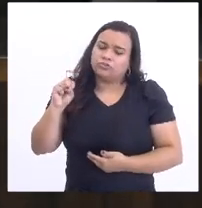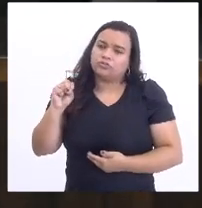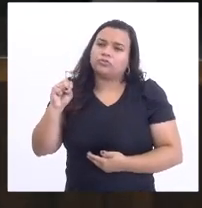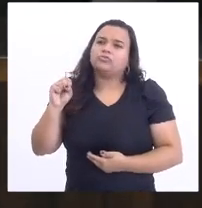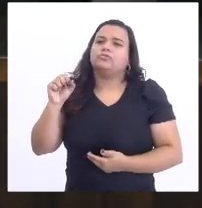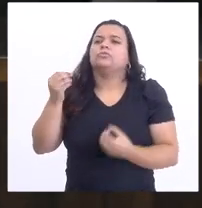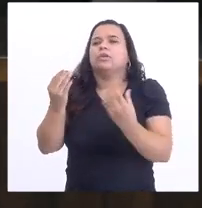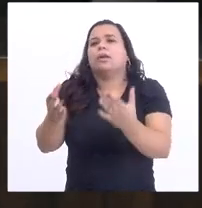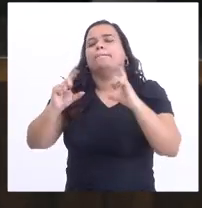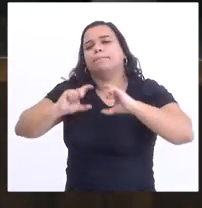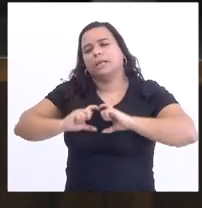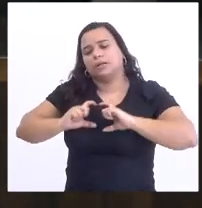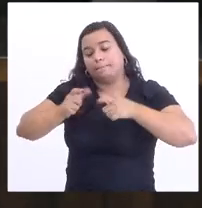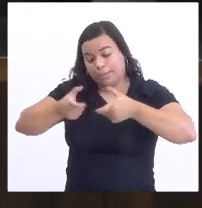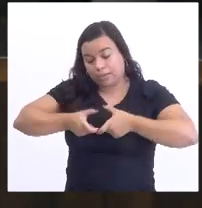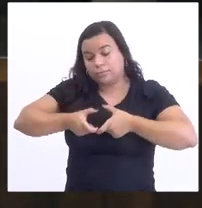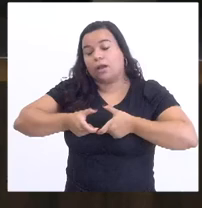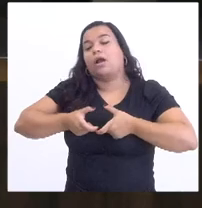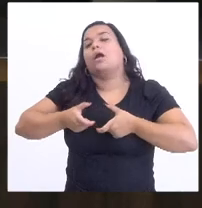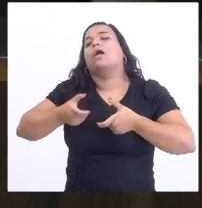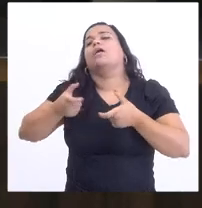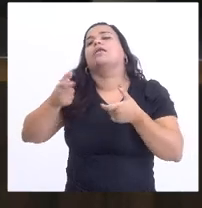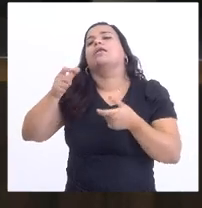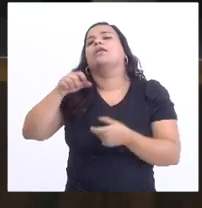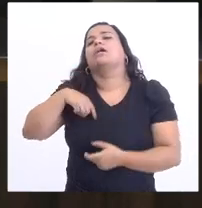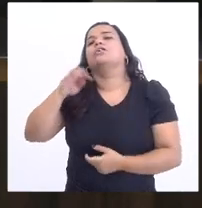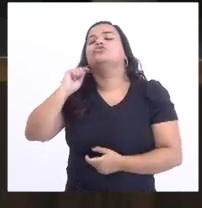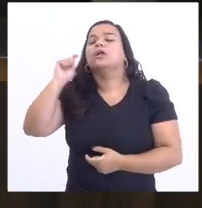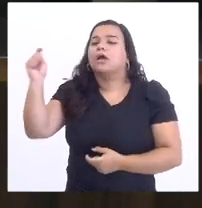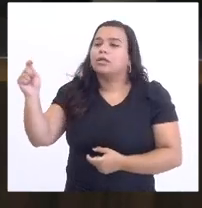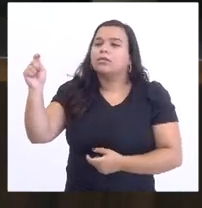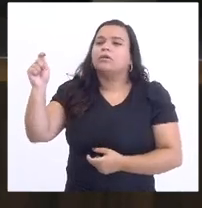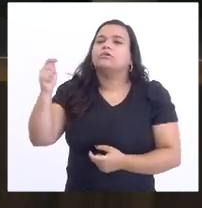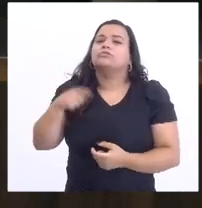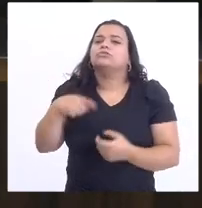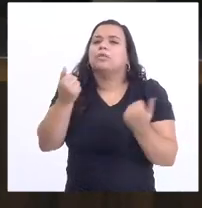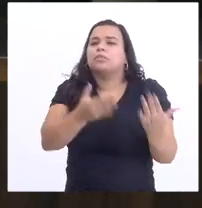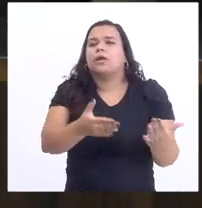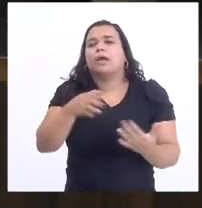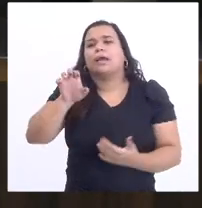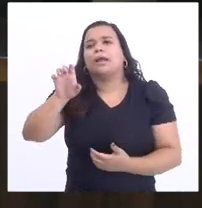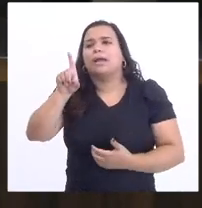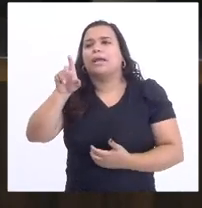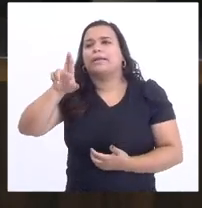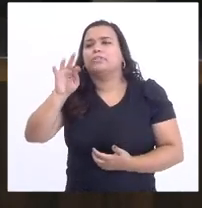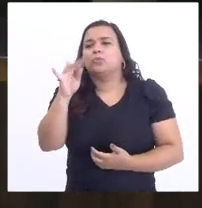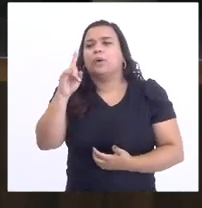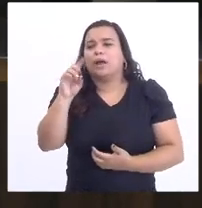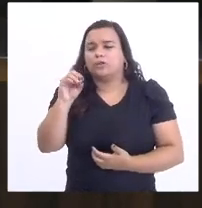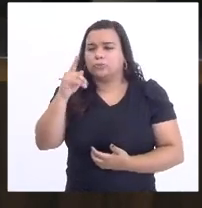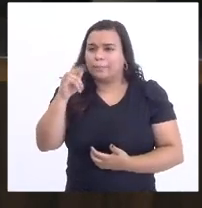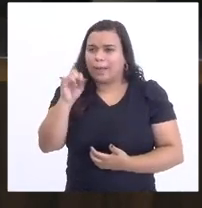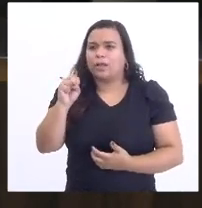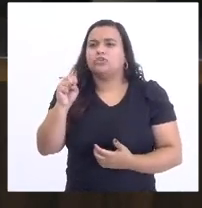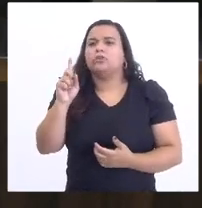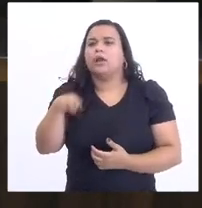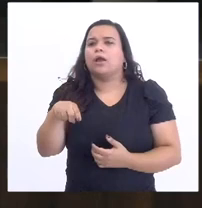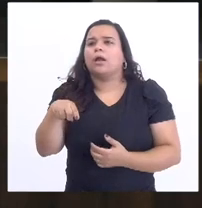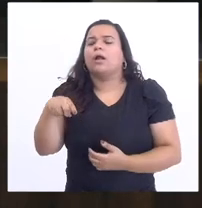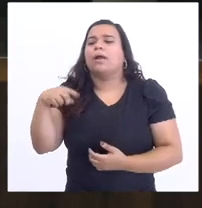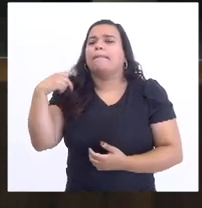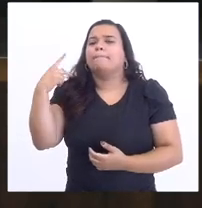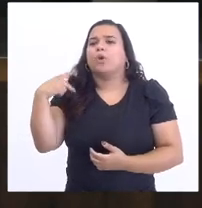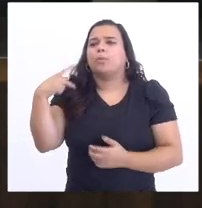respectivo diploma ao senhor Eduardo Paes Fernandes, promotor de justiça do Estado do Rio de Janeiro. Parecer da Comissão de Normas Internas e Proposições